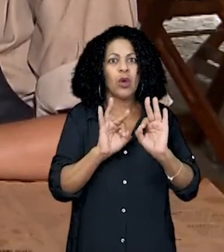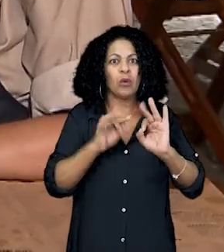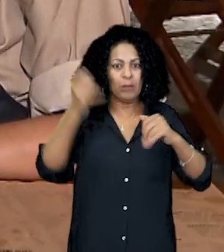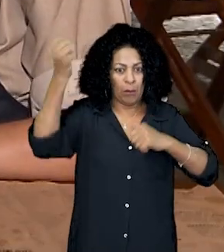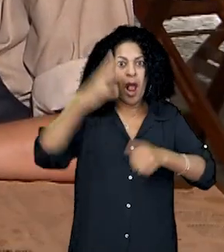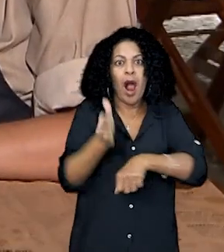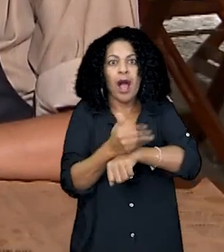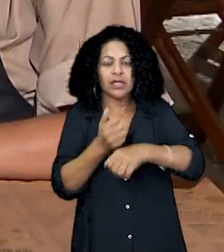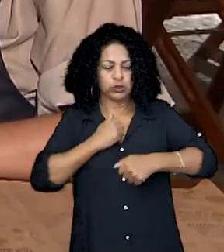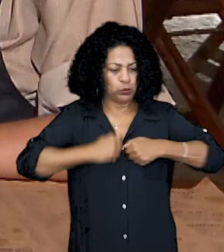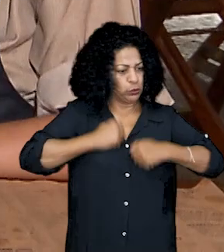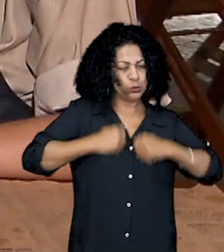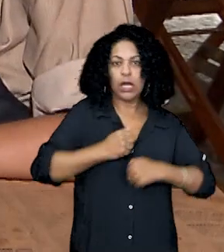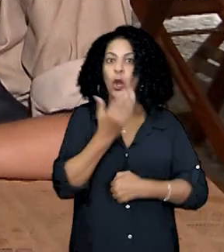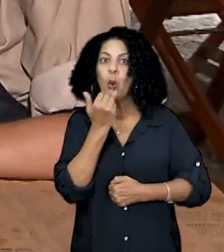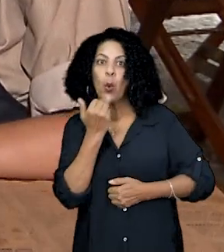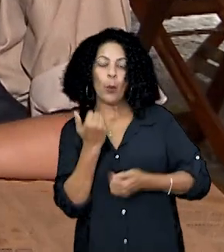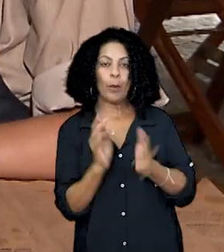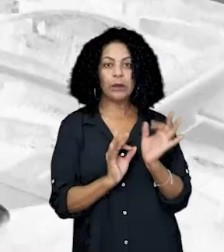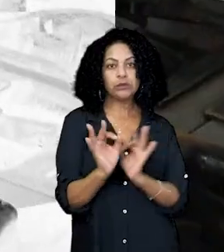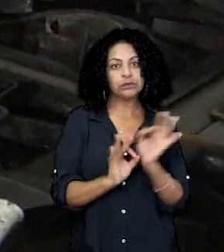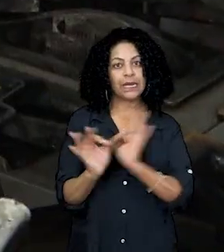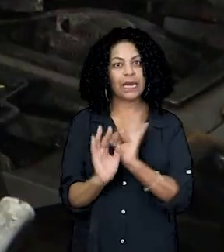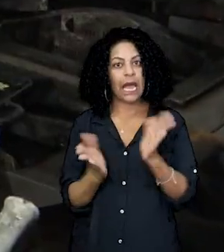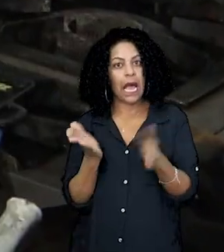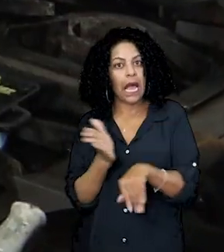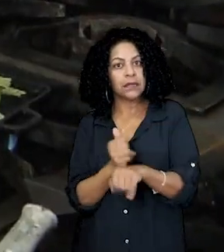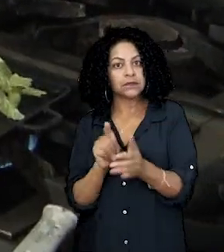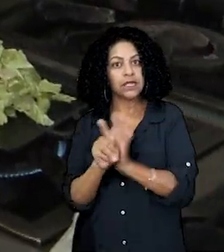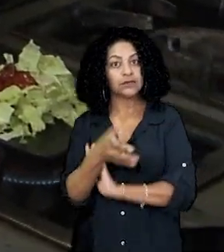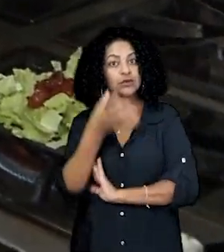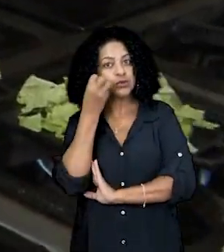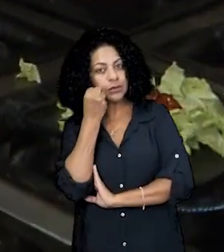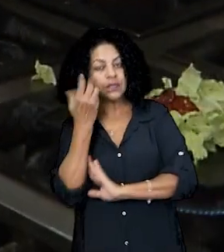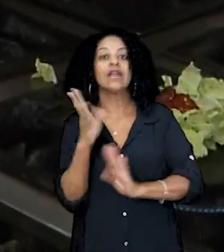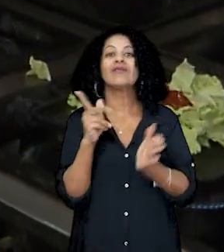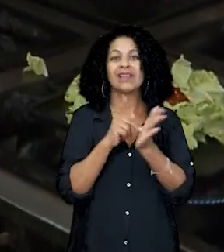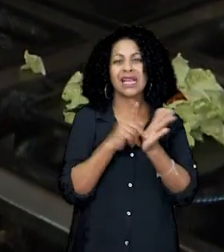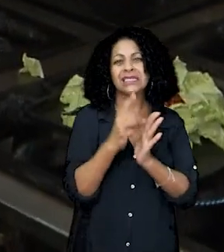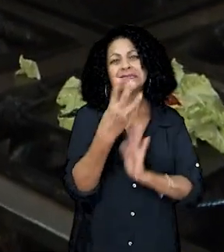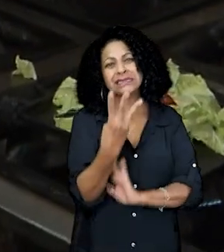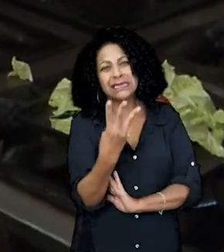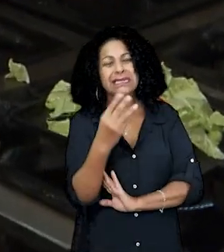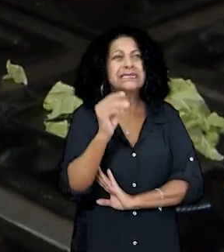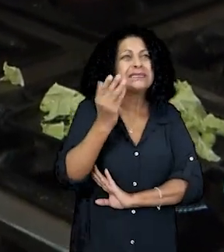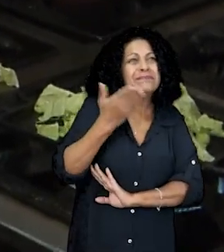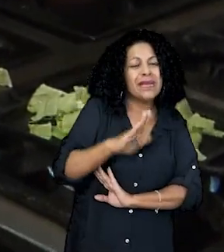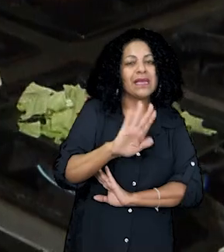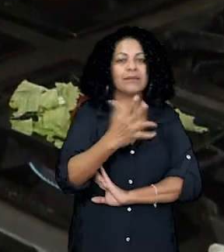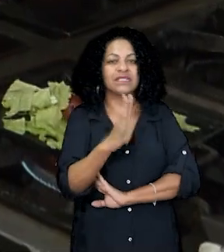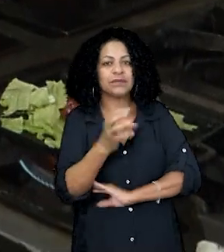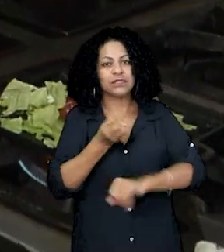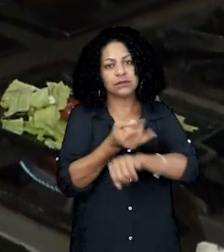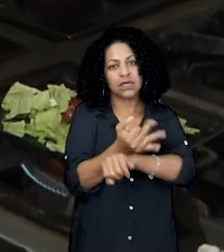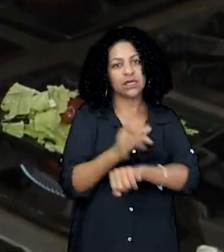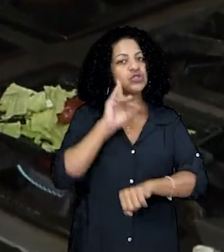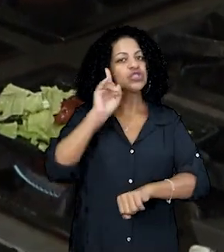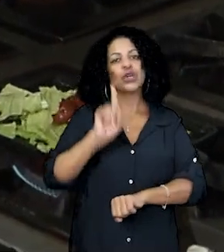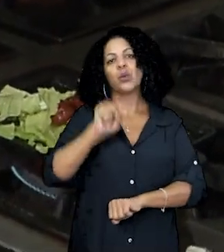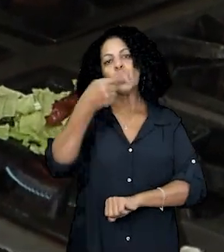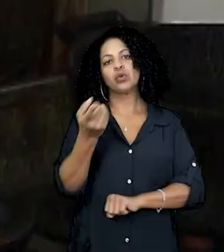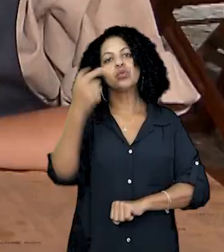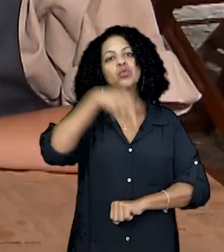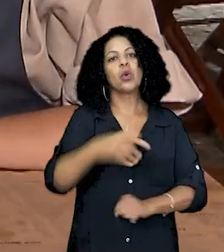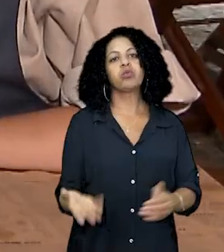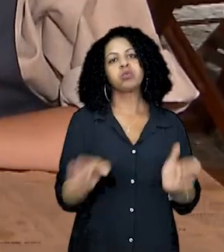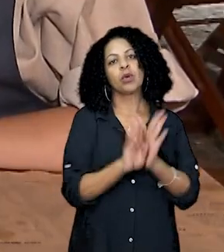tomar banho, você vai comer alguma coisa, e eu vou conseguir dormir mesmo de verdade lá para uns 3h30 da manhã, 4. E no outro dia eu tô aqui de